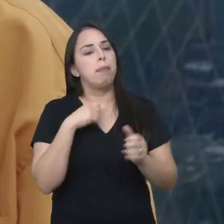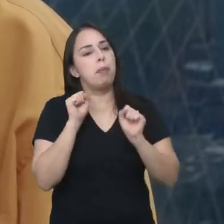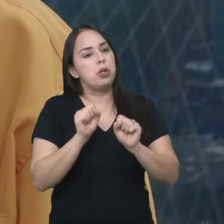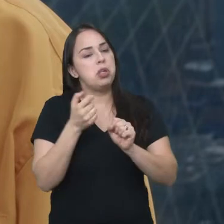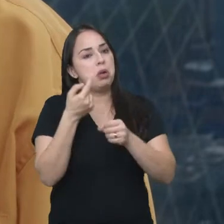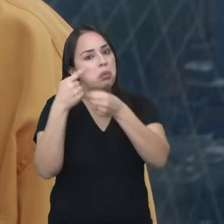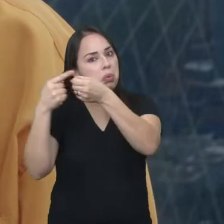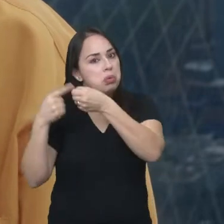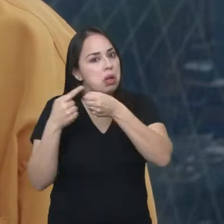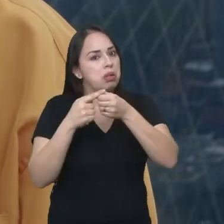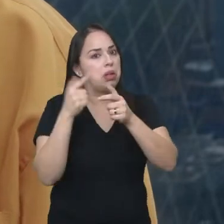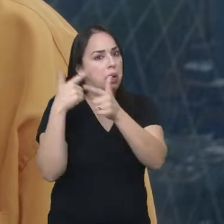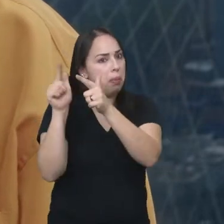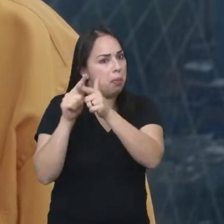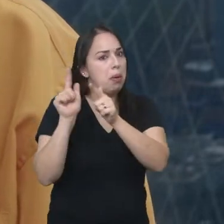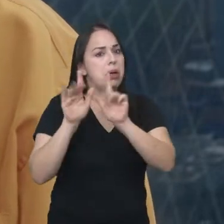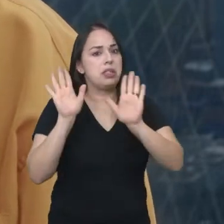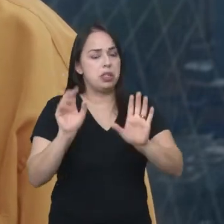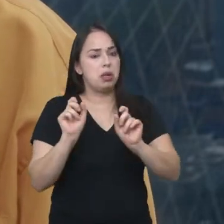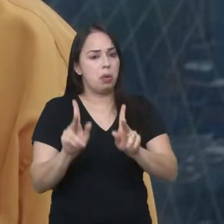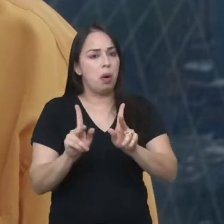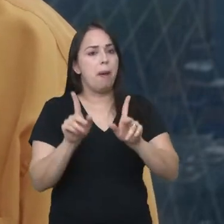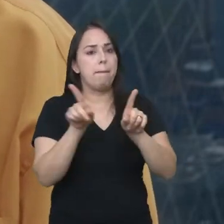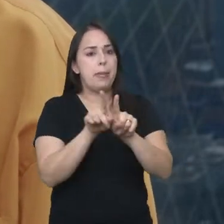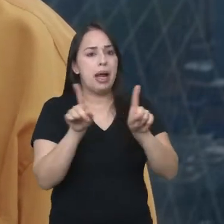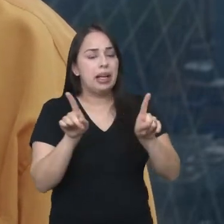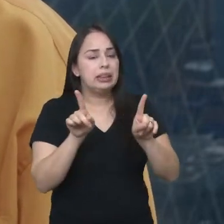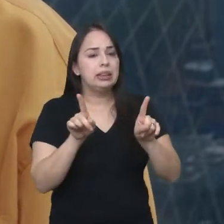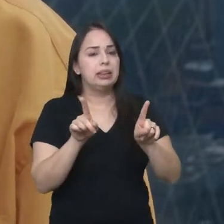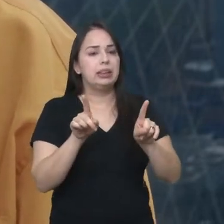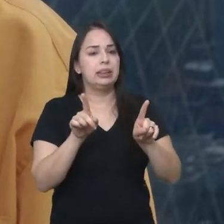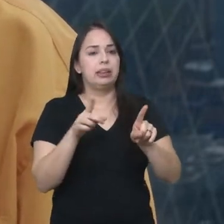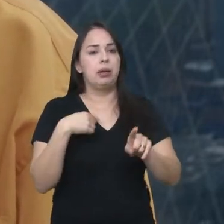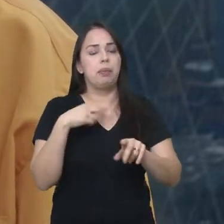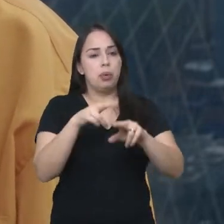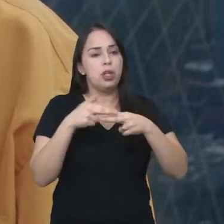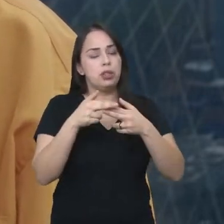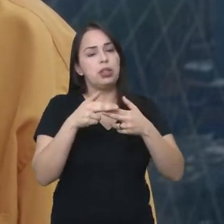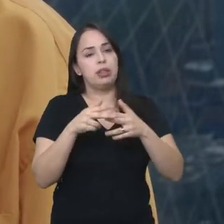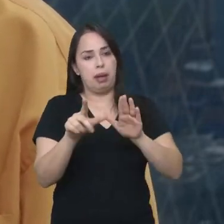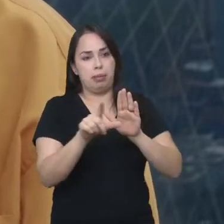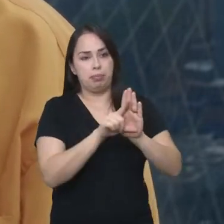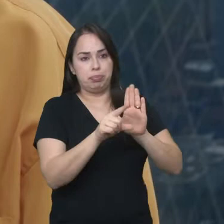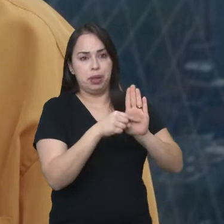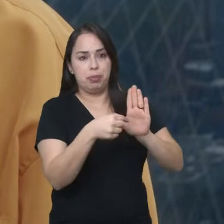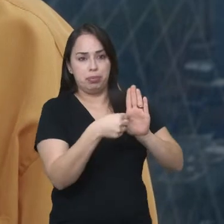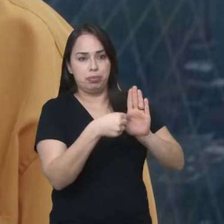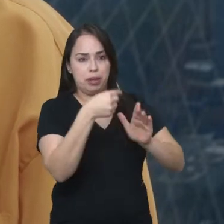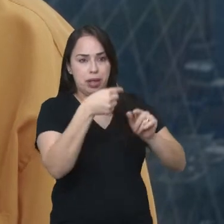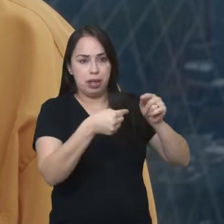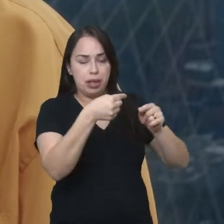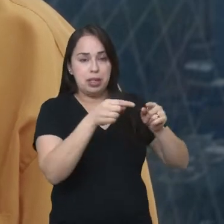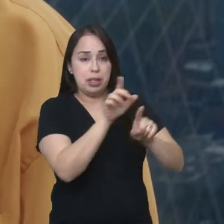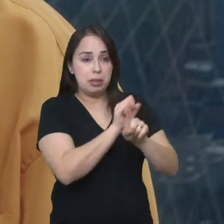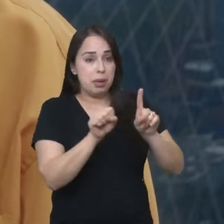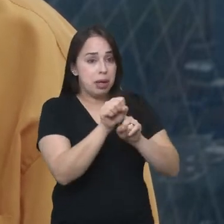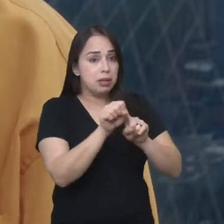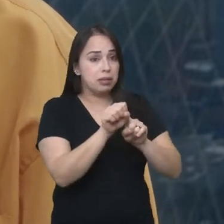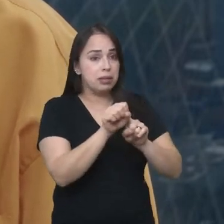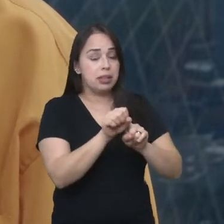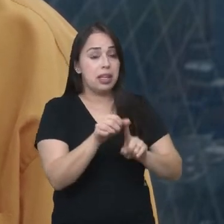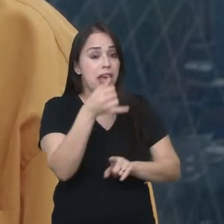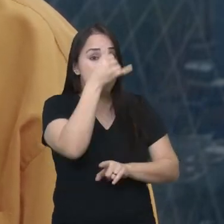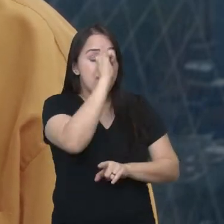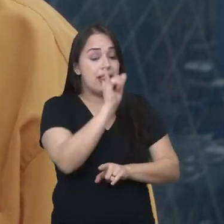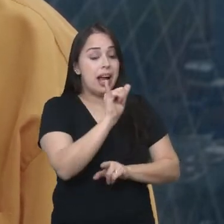Tem os seus problemas sociais que devem ser trabalhados e por isso que existe a política para isso, né? Somente a social, para que evite que isso aconteça,